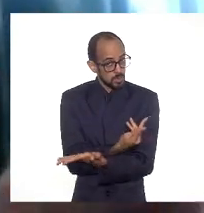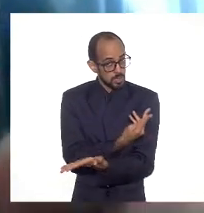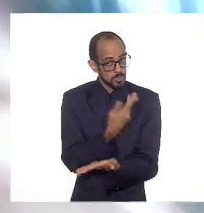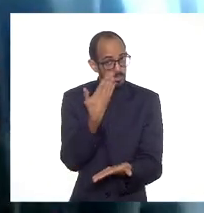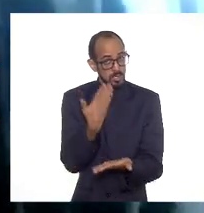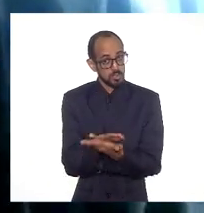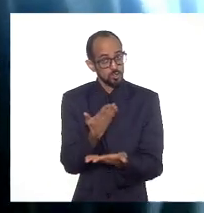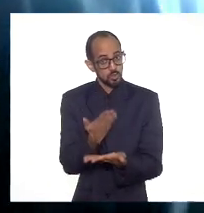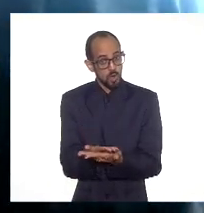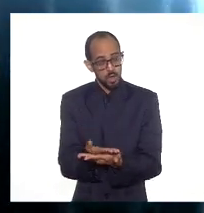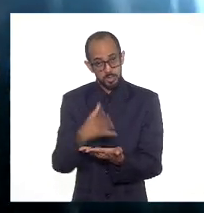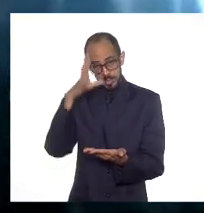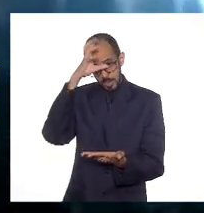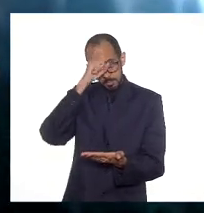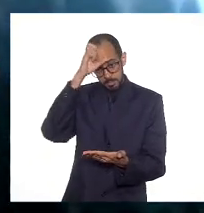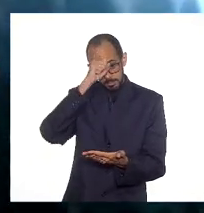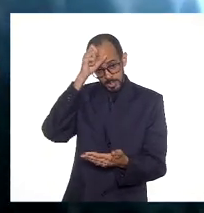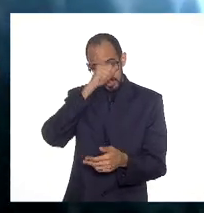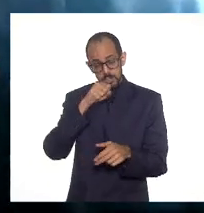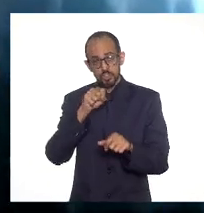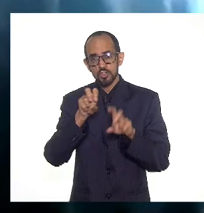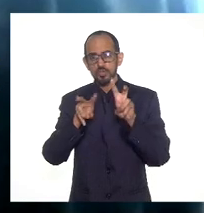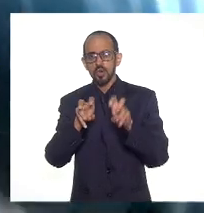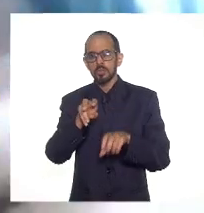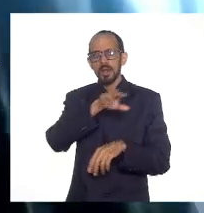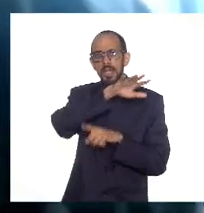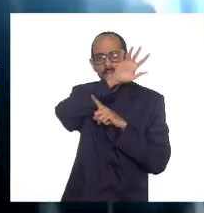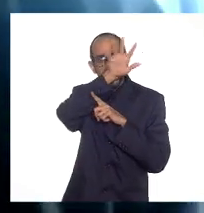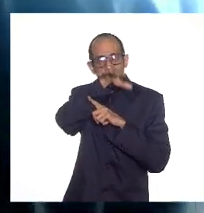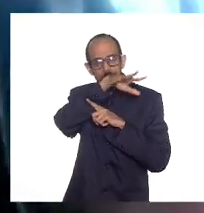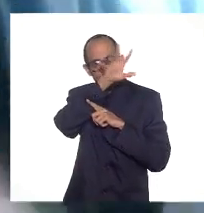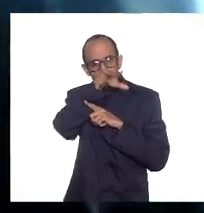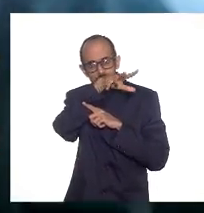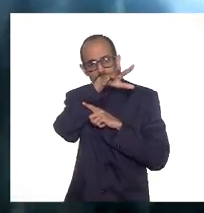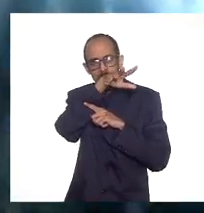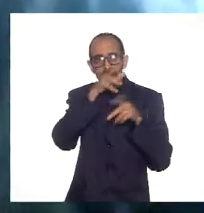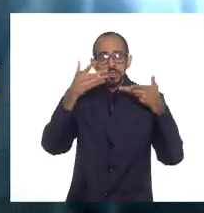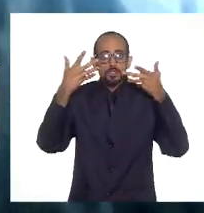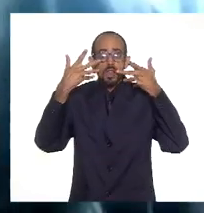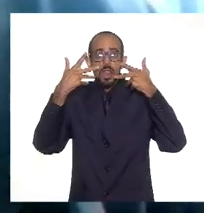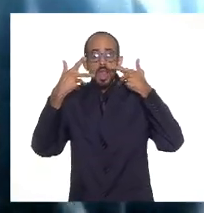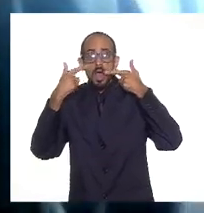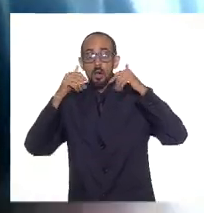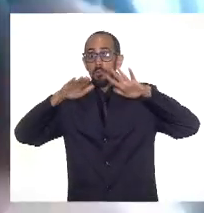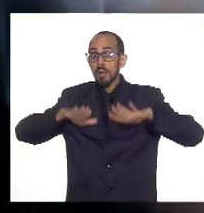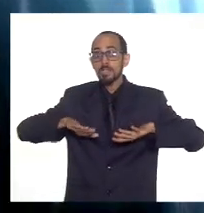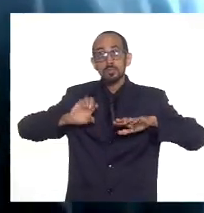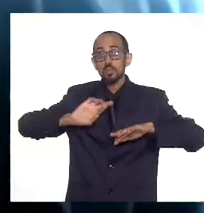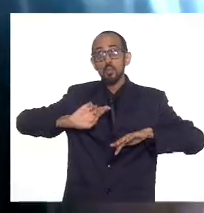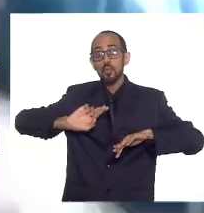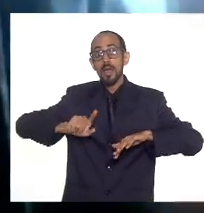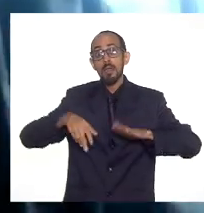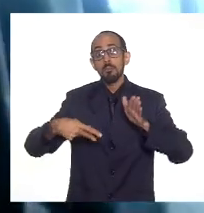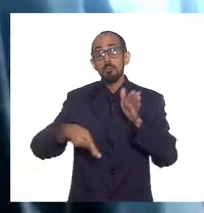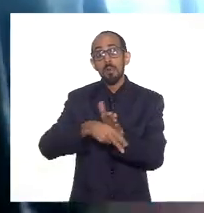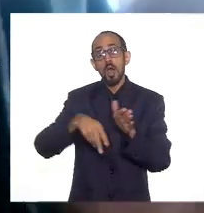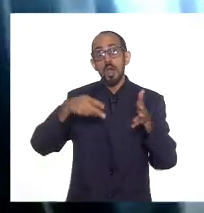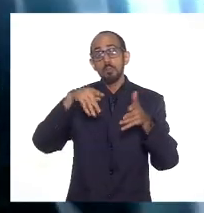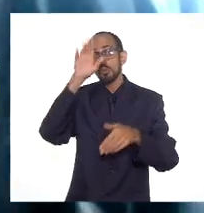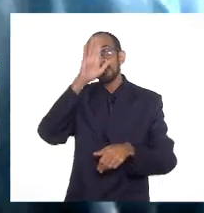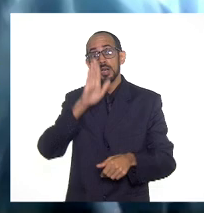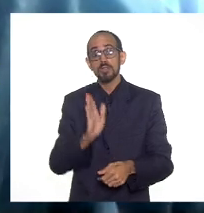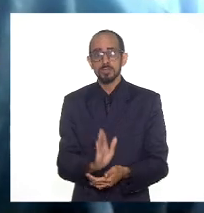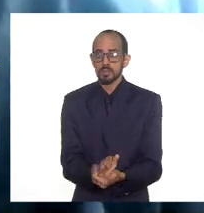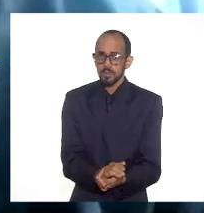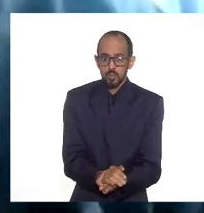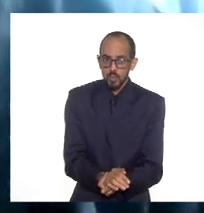garotada aprende sobre o elefante, o leão, que são bichos bacanas, mas só que não tem aqui, e não tem a menor ideia da nossa fauna, da